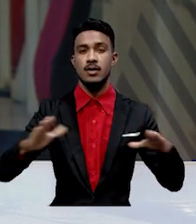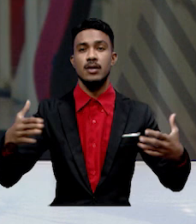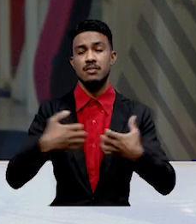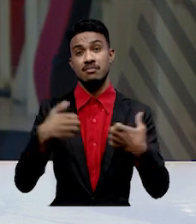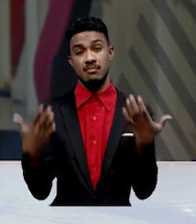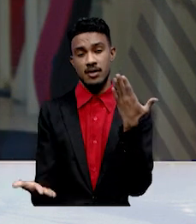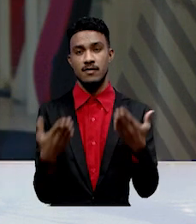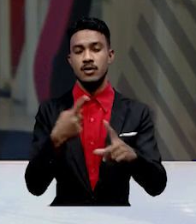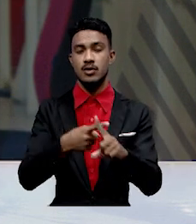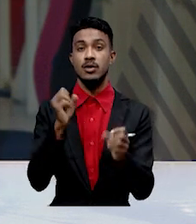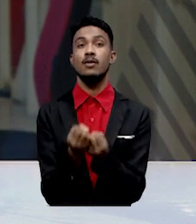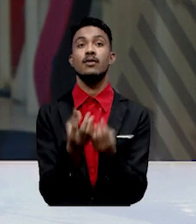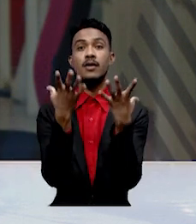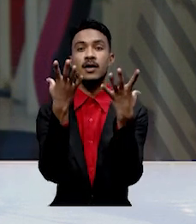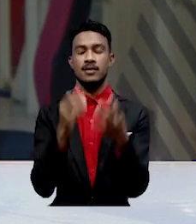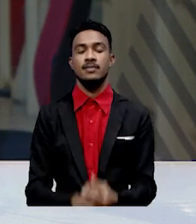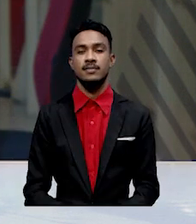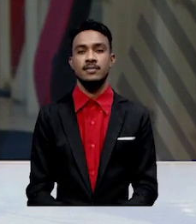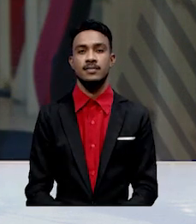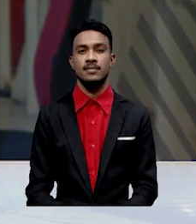Rússia nuclear.